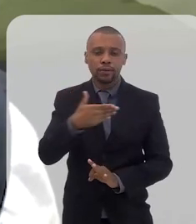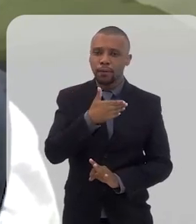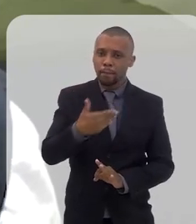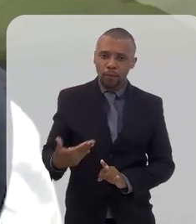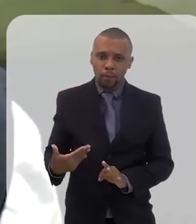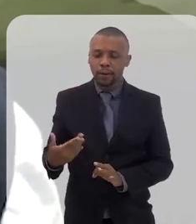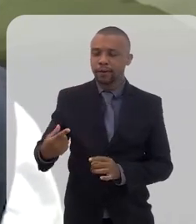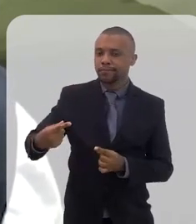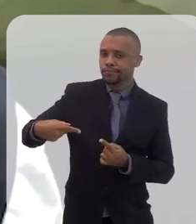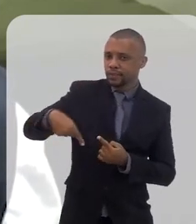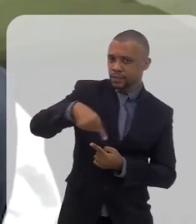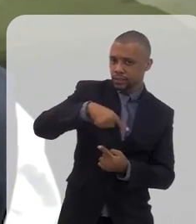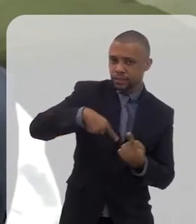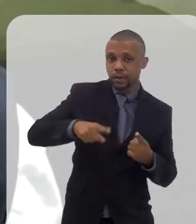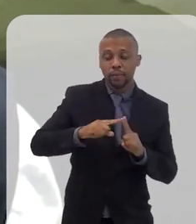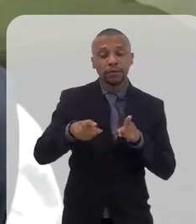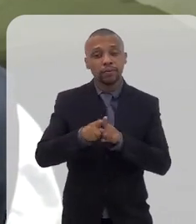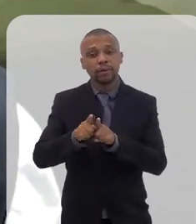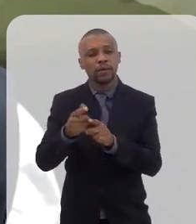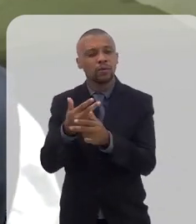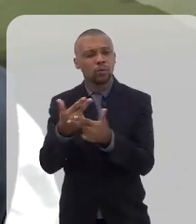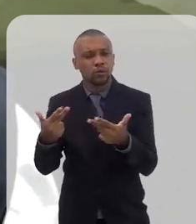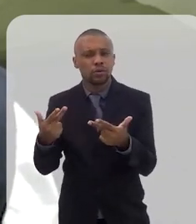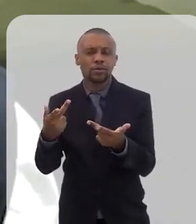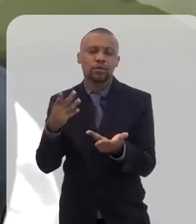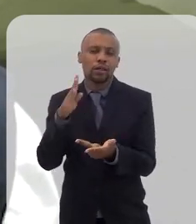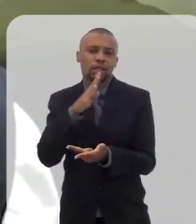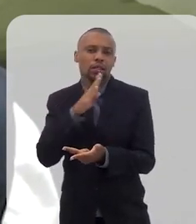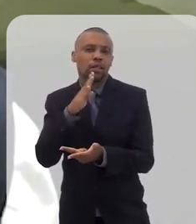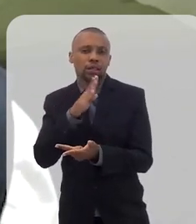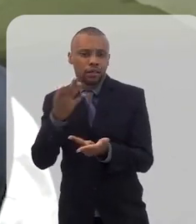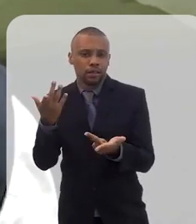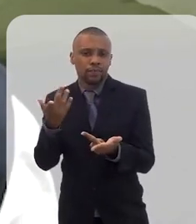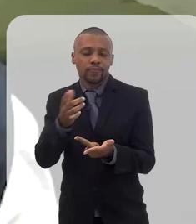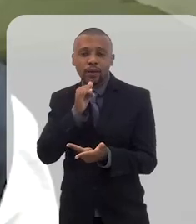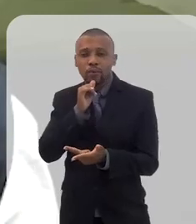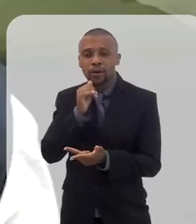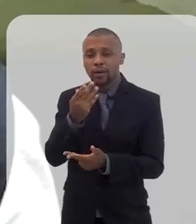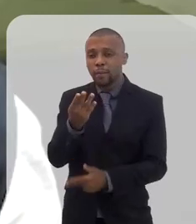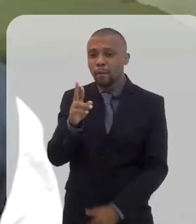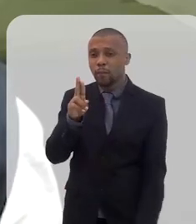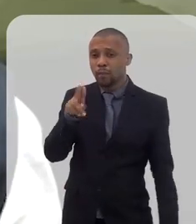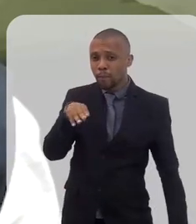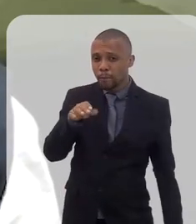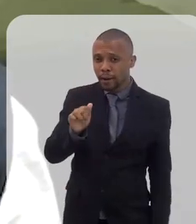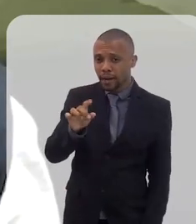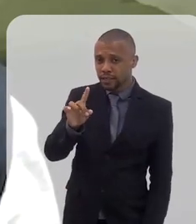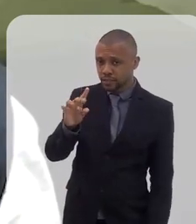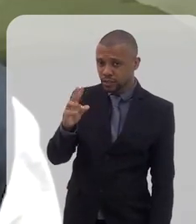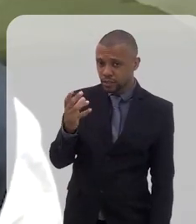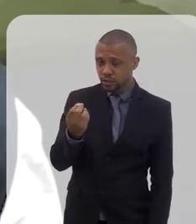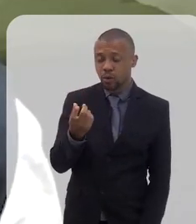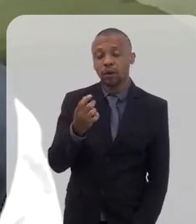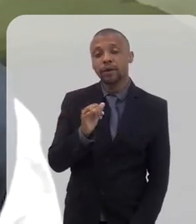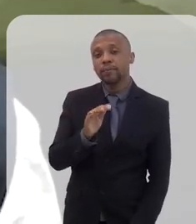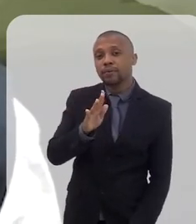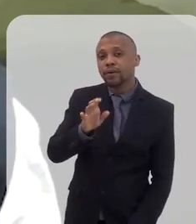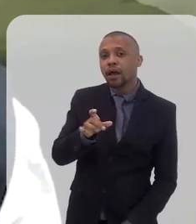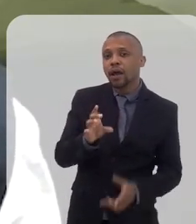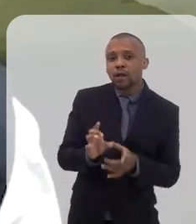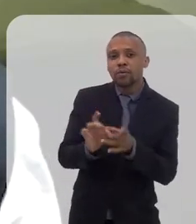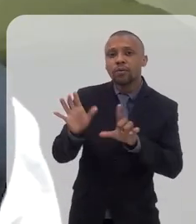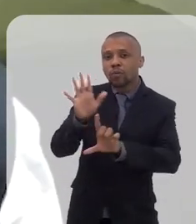questões emergenciais, porque, por exemplo, quando houve o desastre de Brumadinho, o IBGE disponibilizou os caminhos